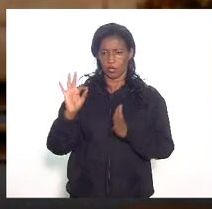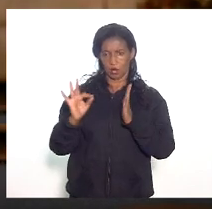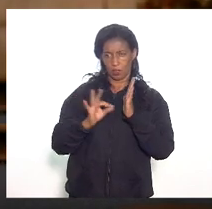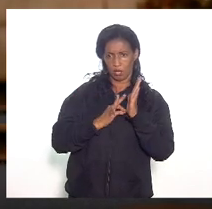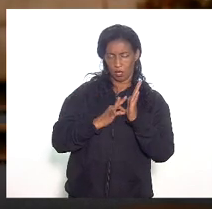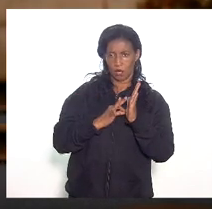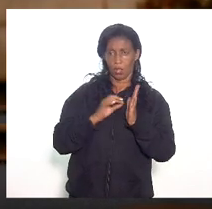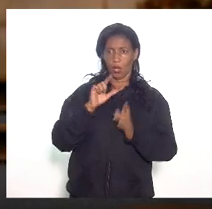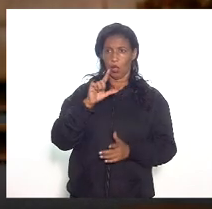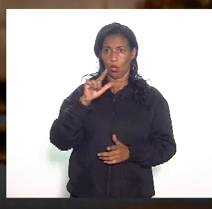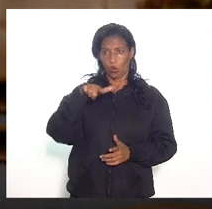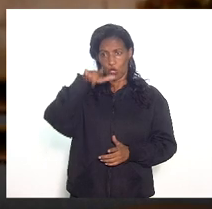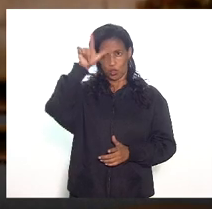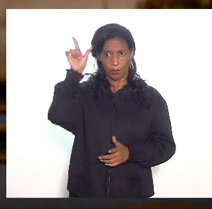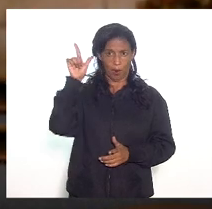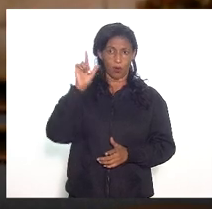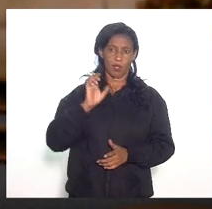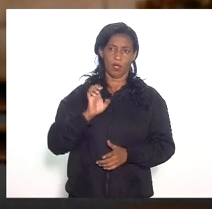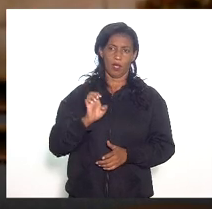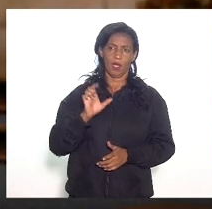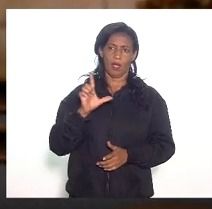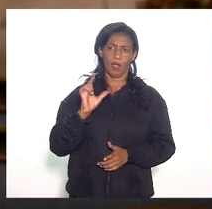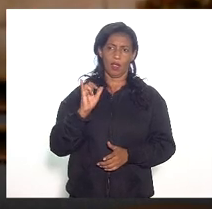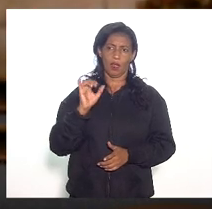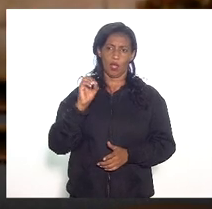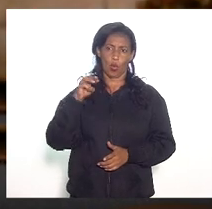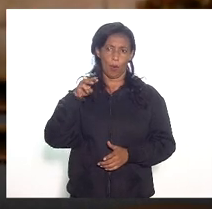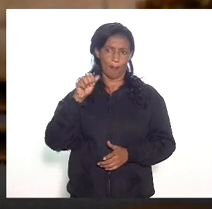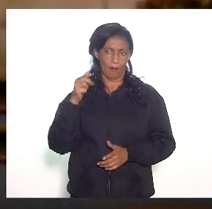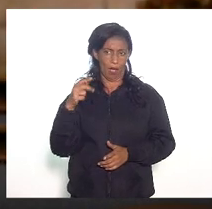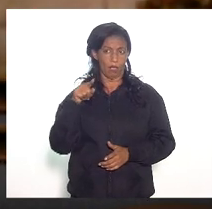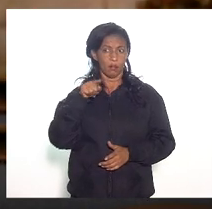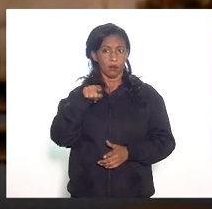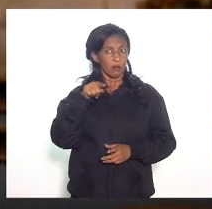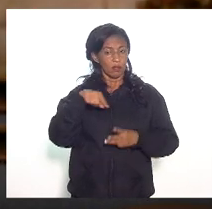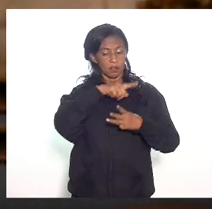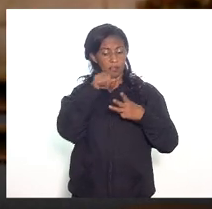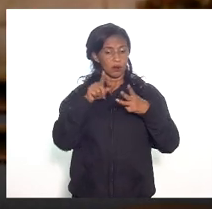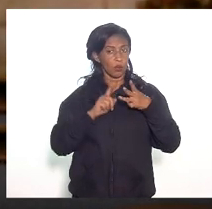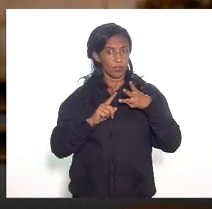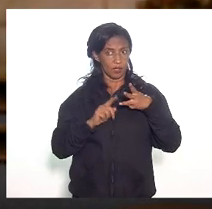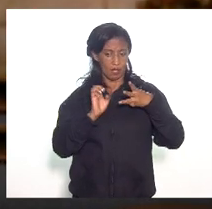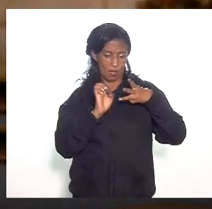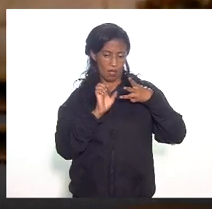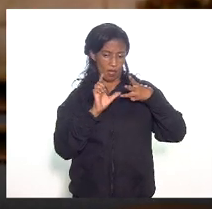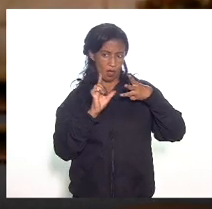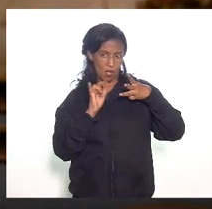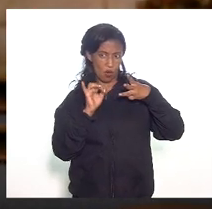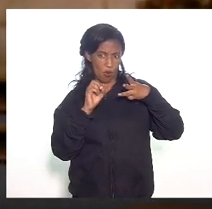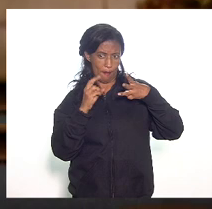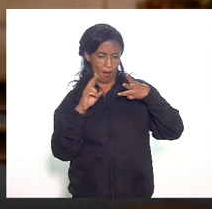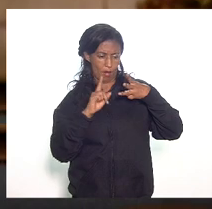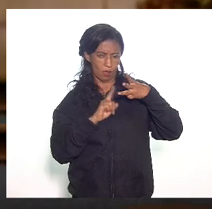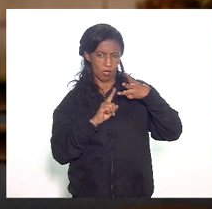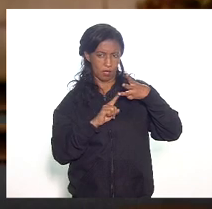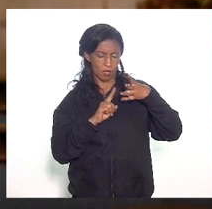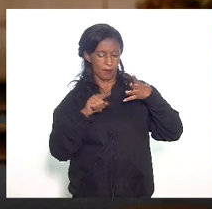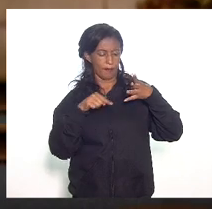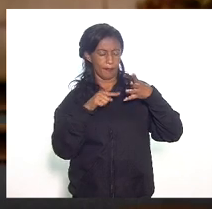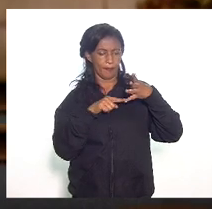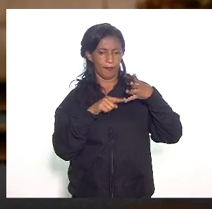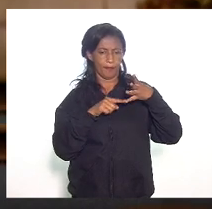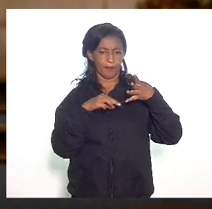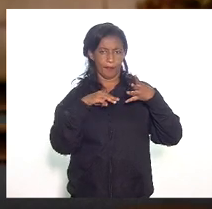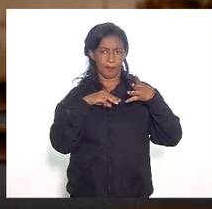Eliomar tá então vossa excelência é o terceiro vamos lá Lucinha Márcio